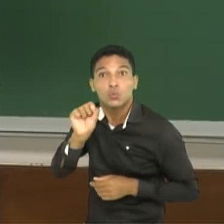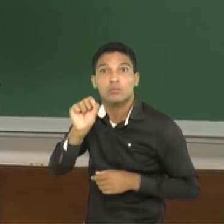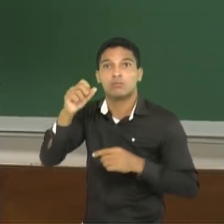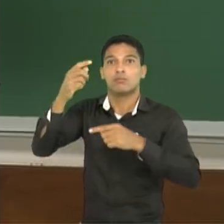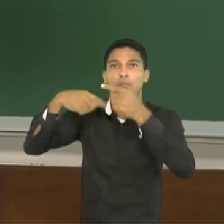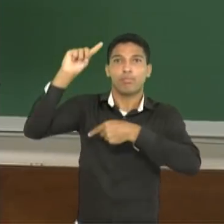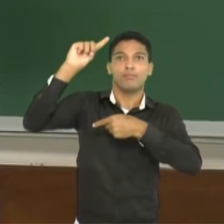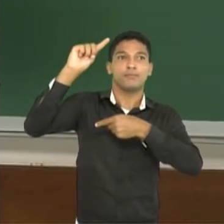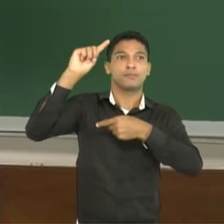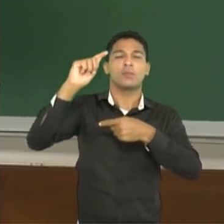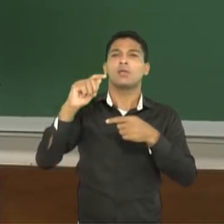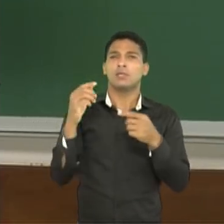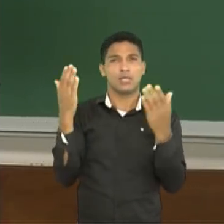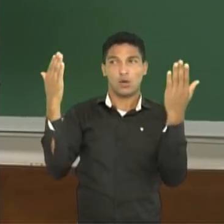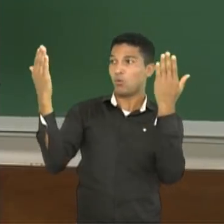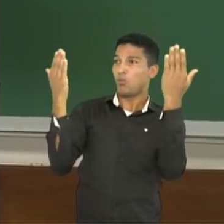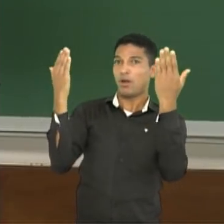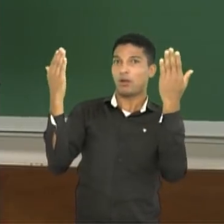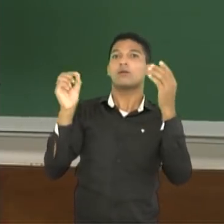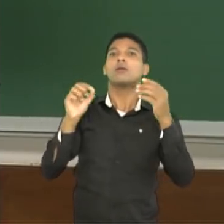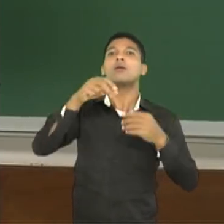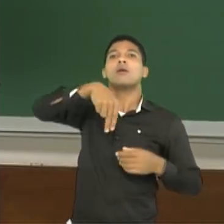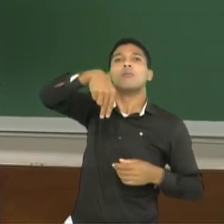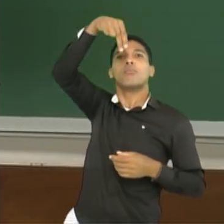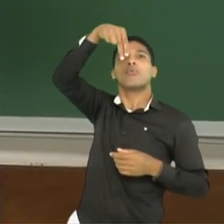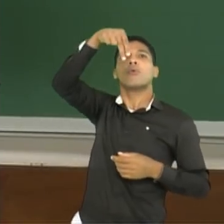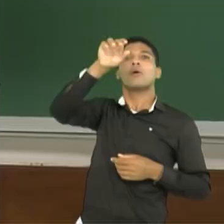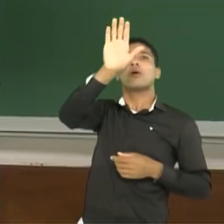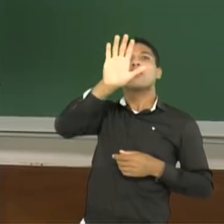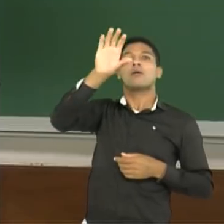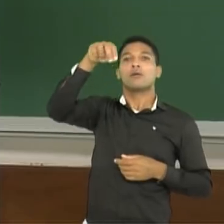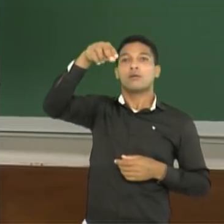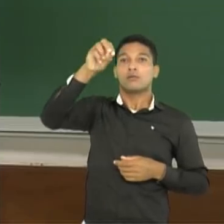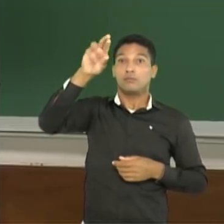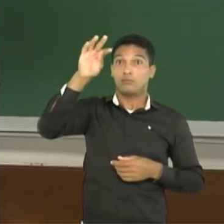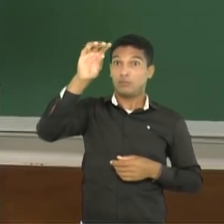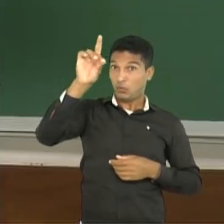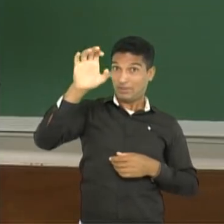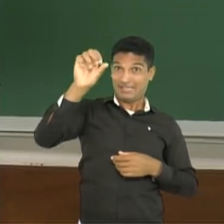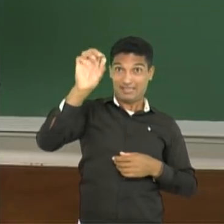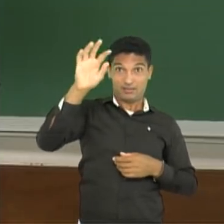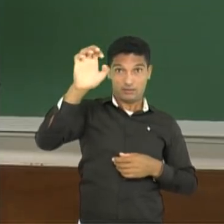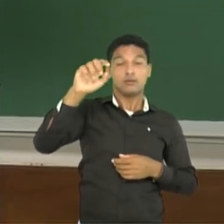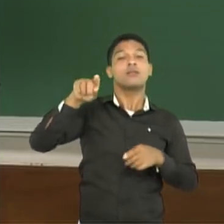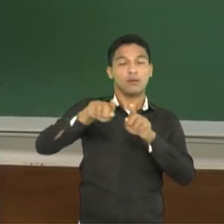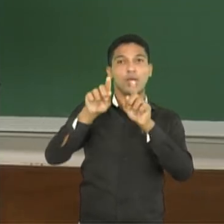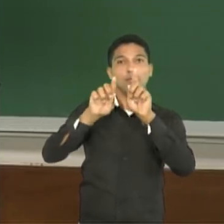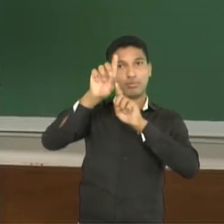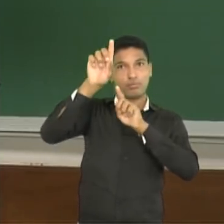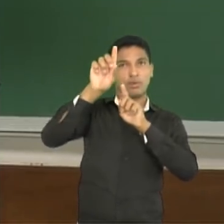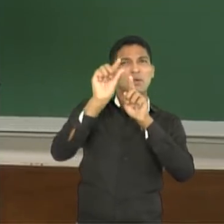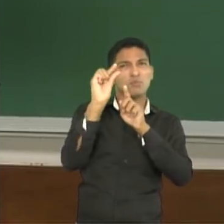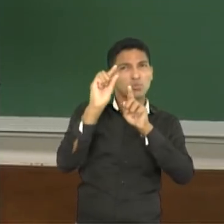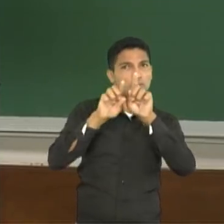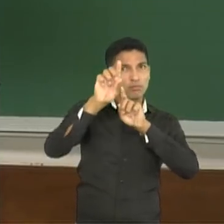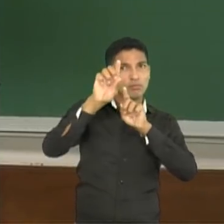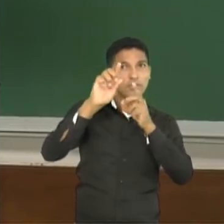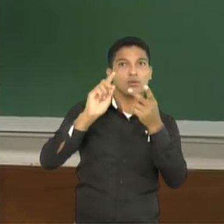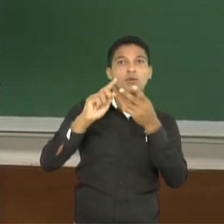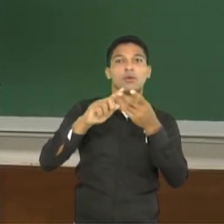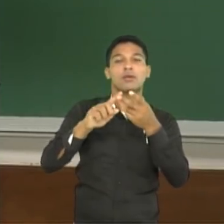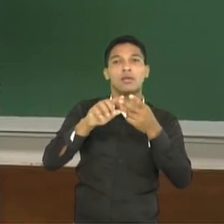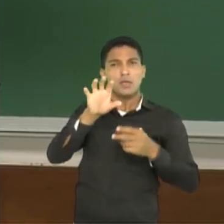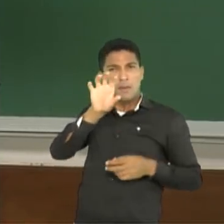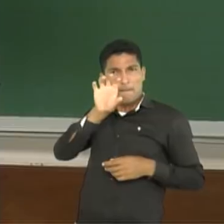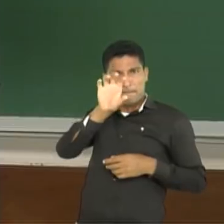estudou, o Nordeste também teve crescimento, o Norte, mas foi bem pequeno, né? O Centro-Oeste teve ali um crescimento, mas o